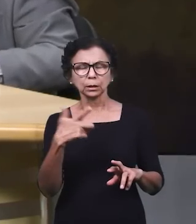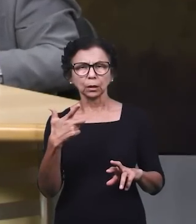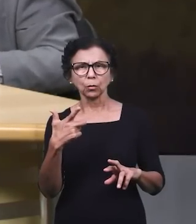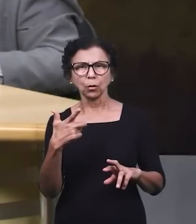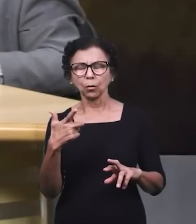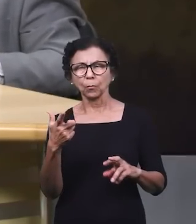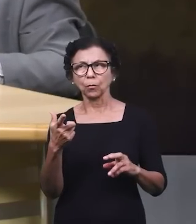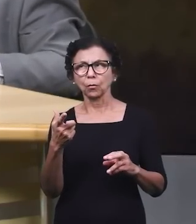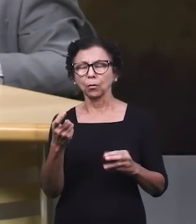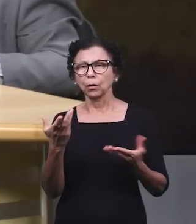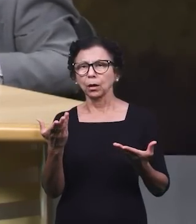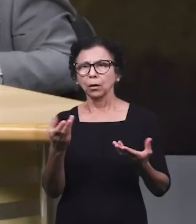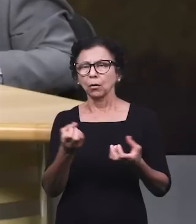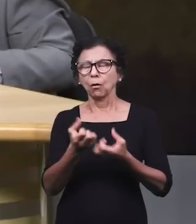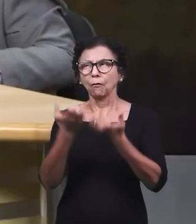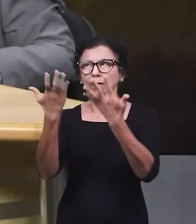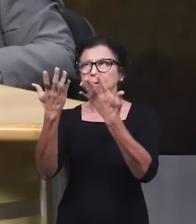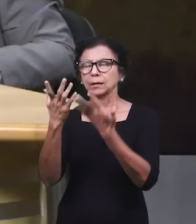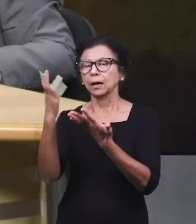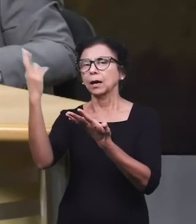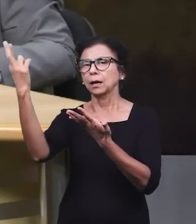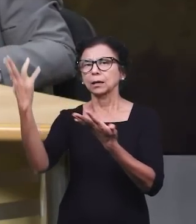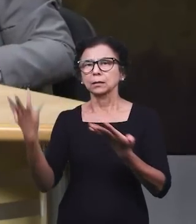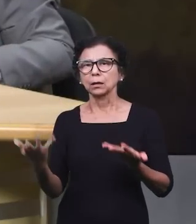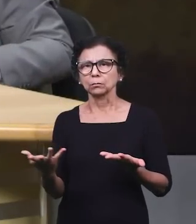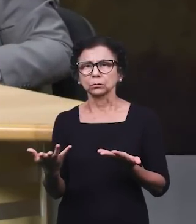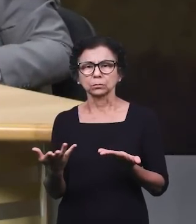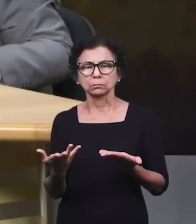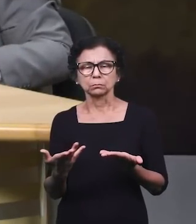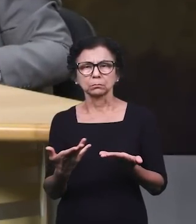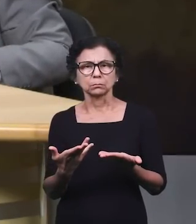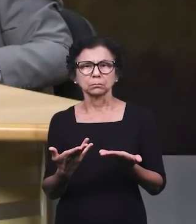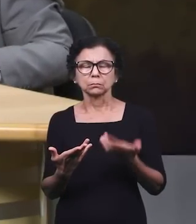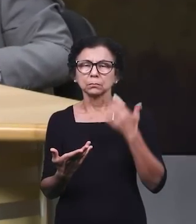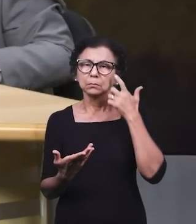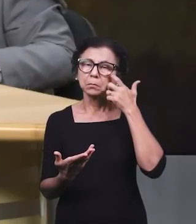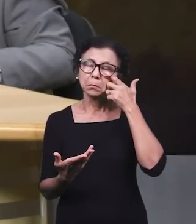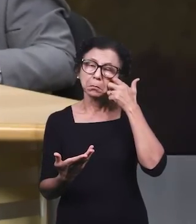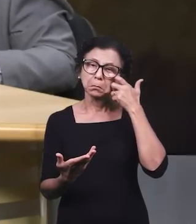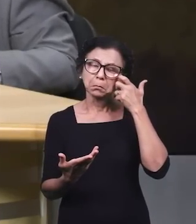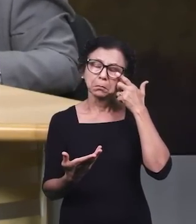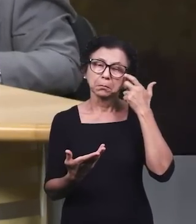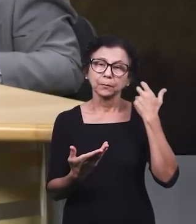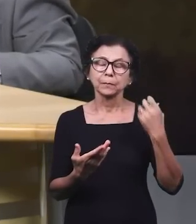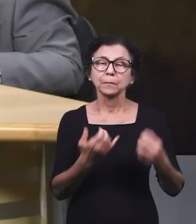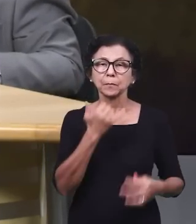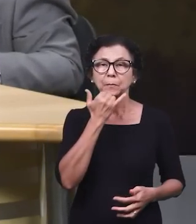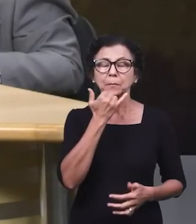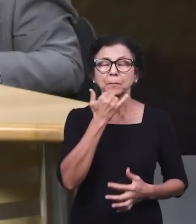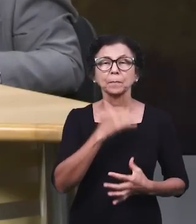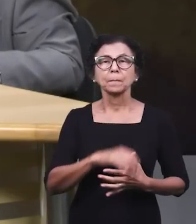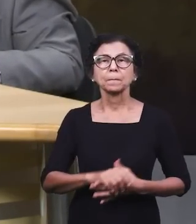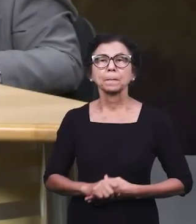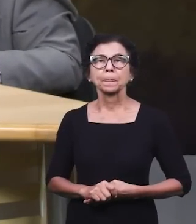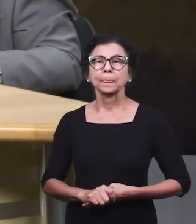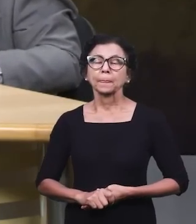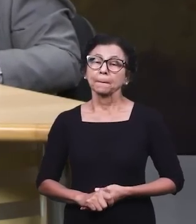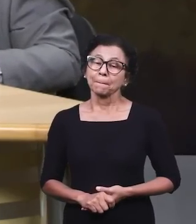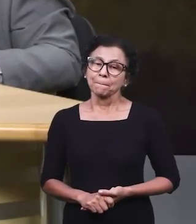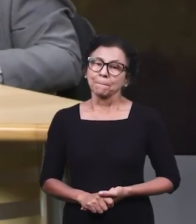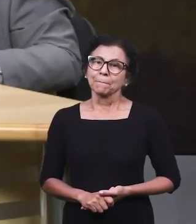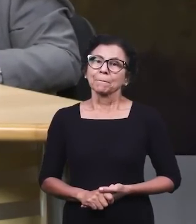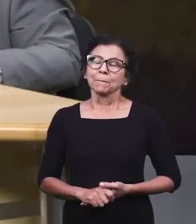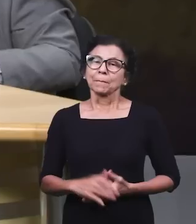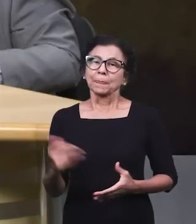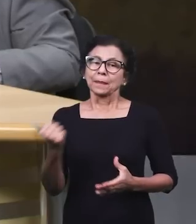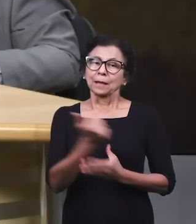momento. Imagino que foi doloroso para Abraão ouvir isso do filho, né? Naquele momento, sabendo que Abraão sabia. Mas Abraão disse: